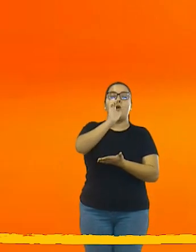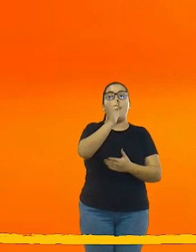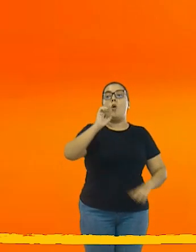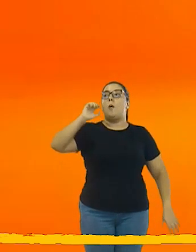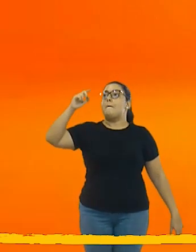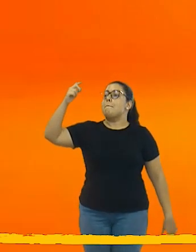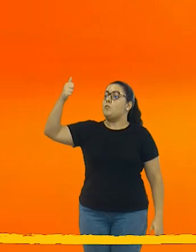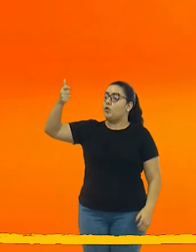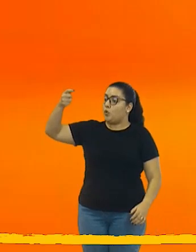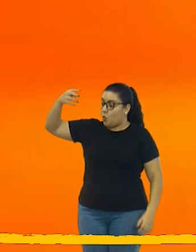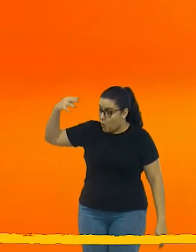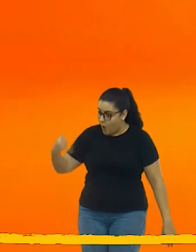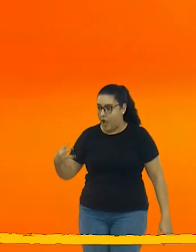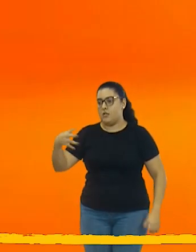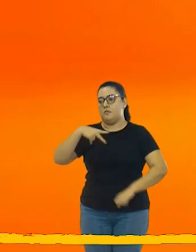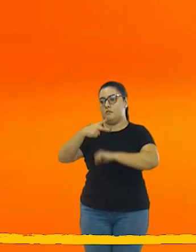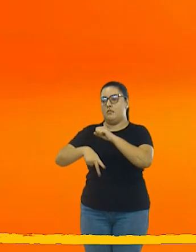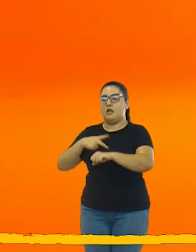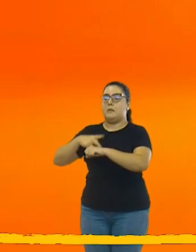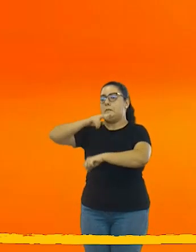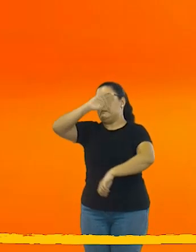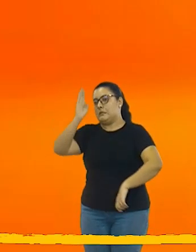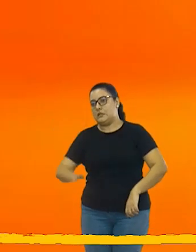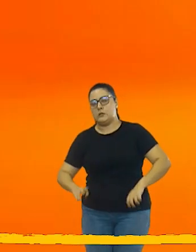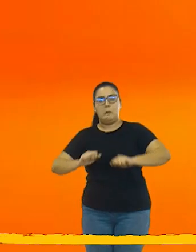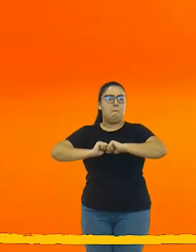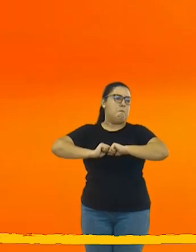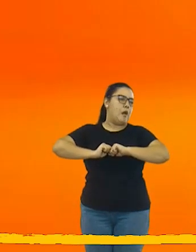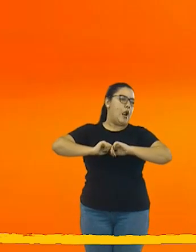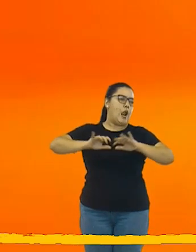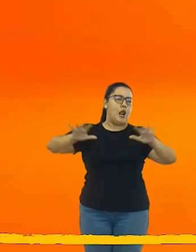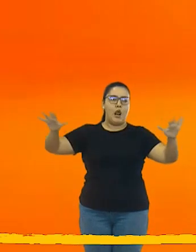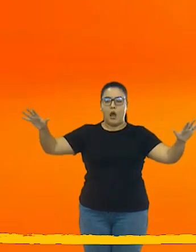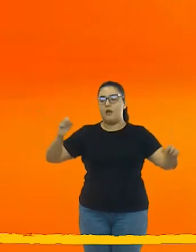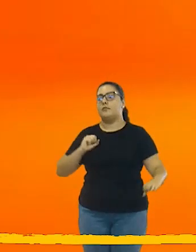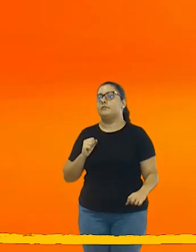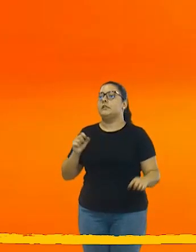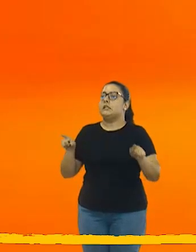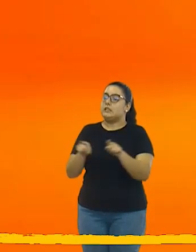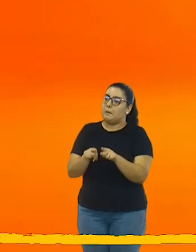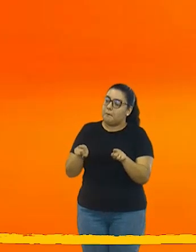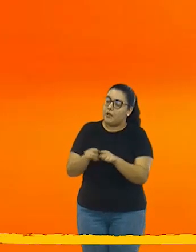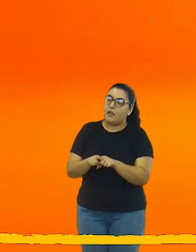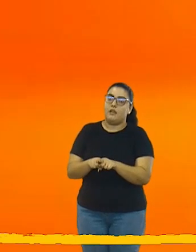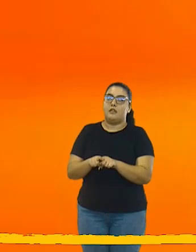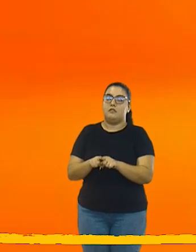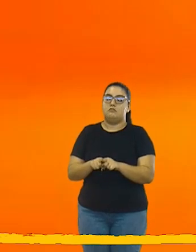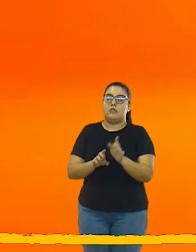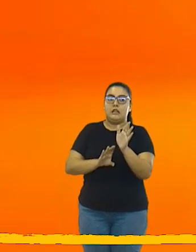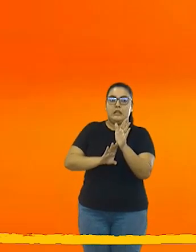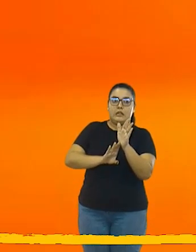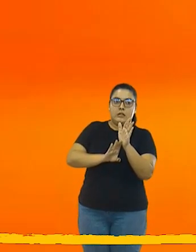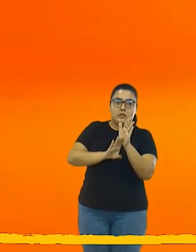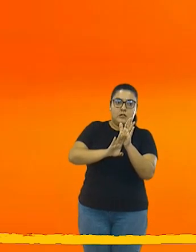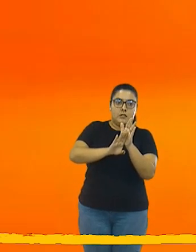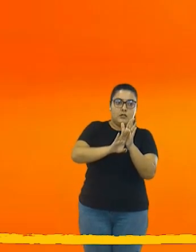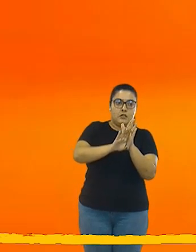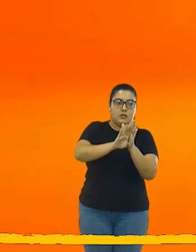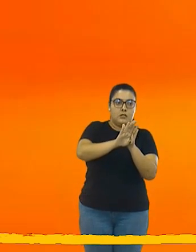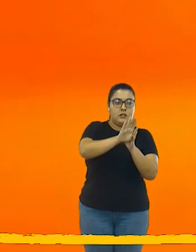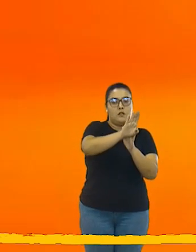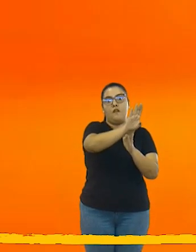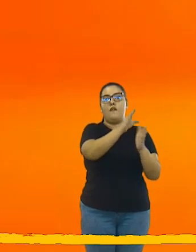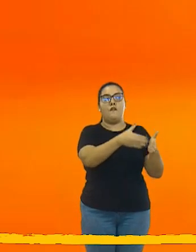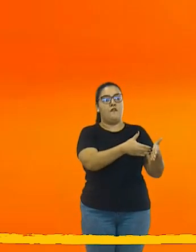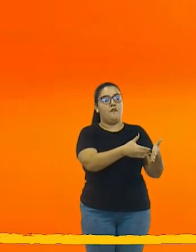maior produtor e o maior agroexportador do planeta. Paradoxalmente, com o crescimento da fome, que